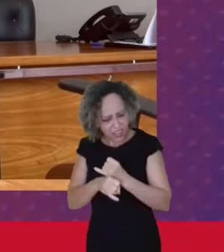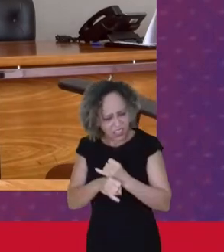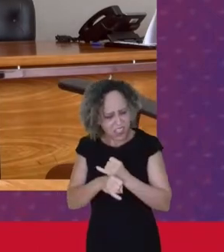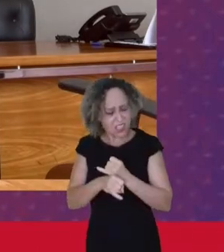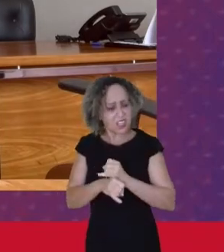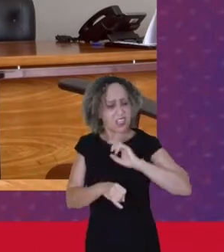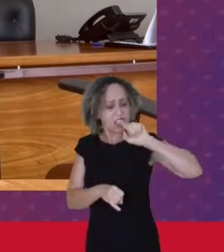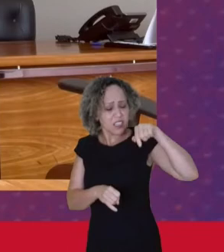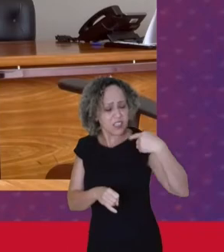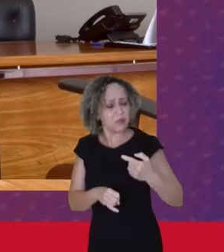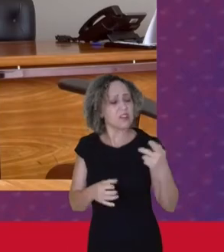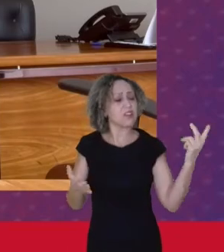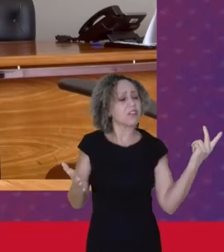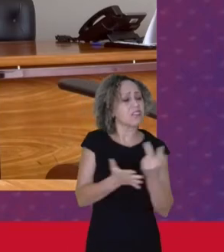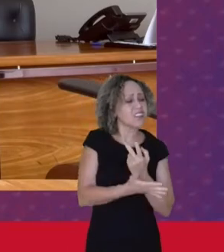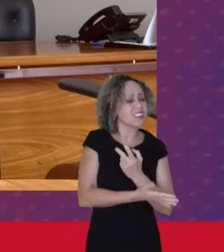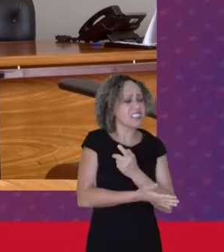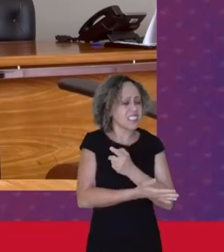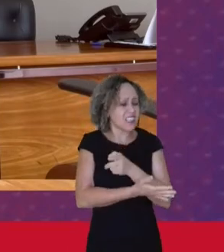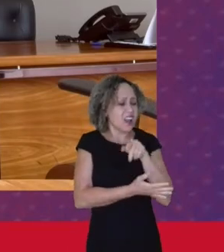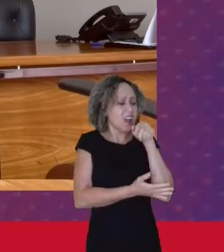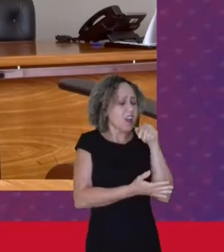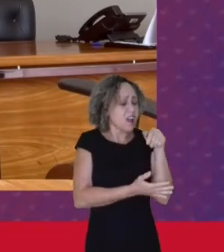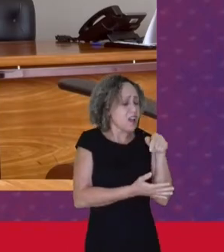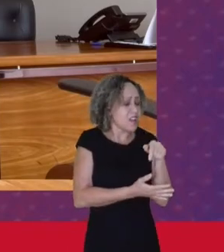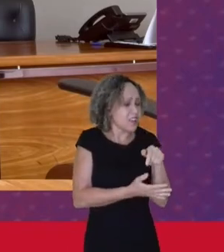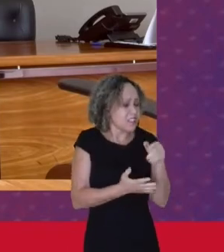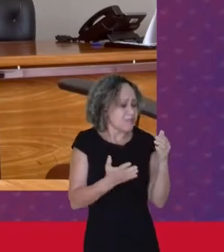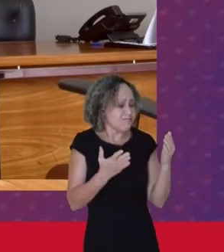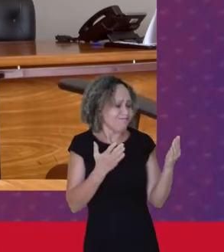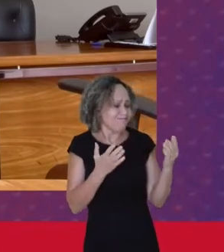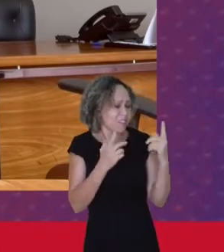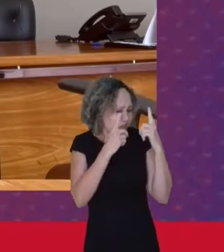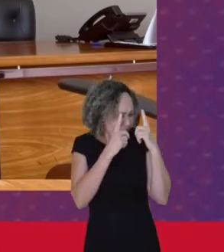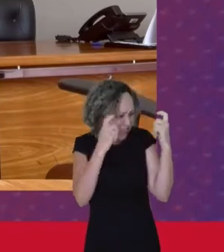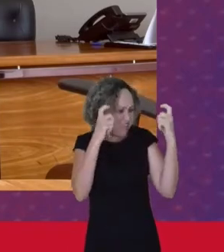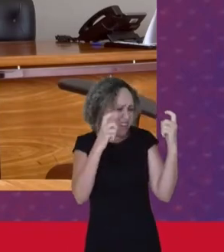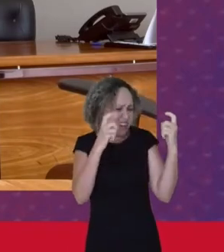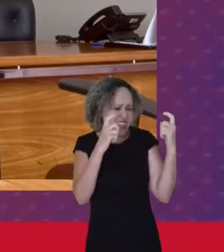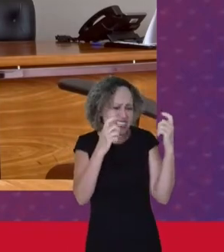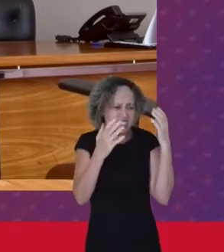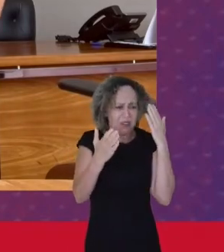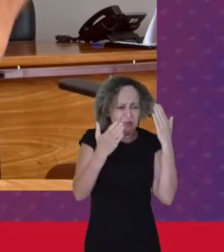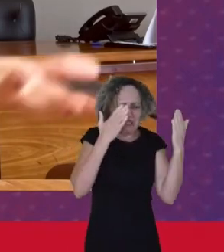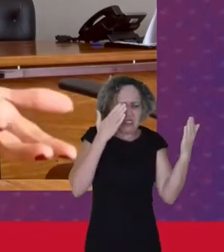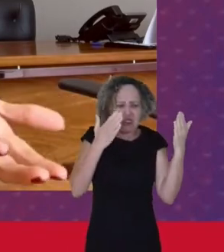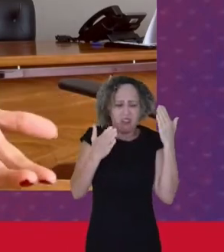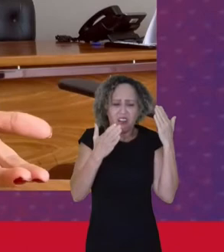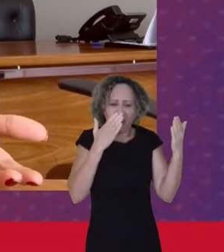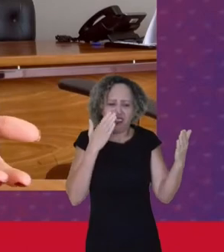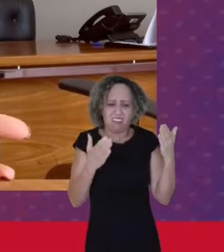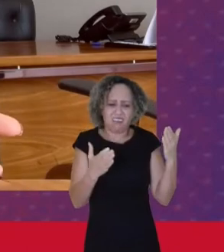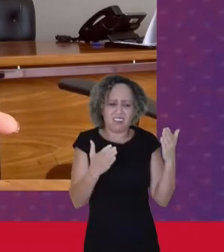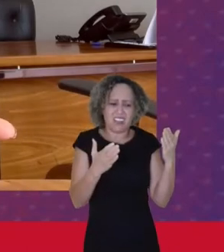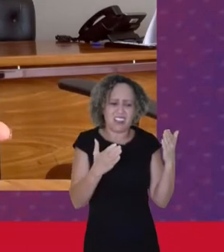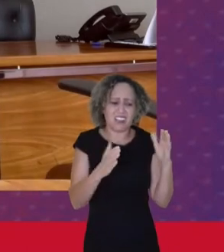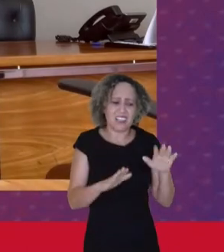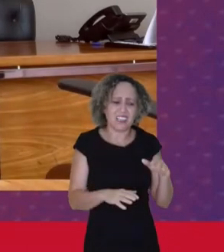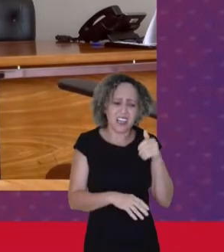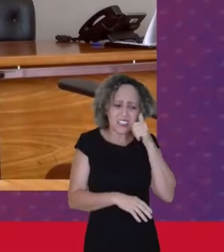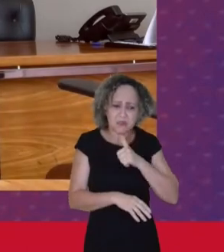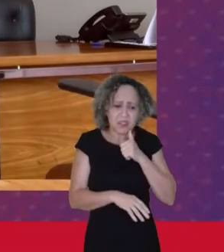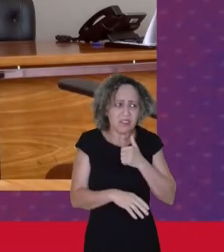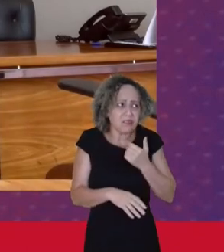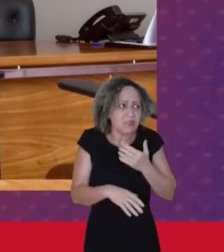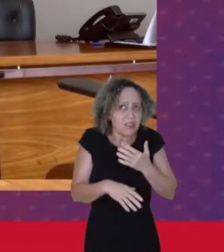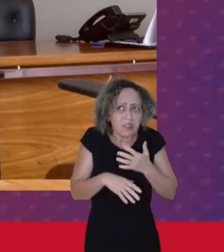sofria violência psicológica e às vezes esses casos poderiam levar até feminicídios. Assim. Então